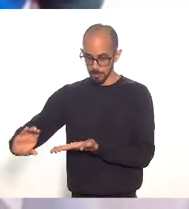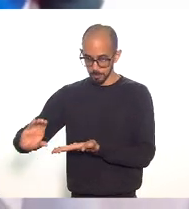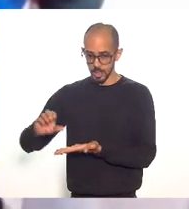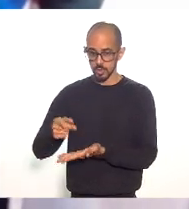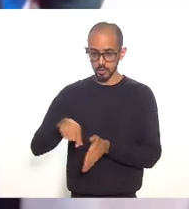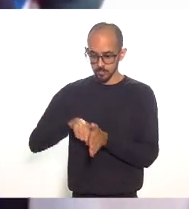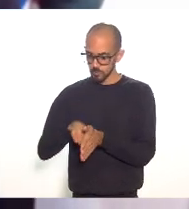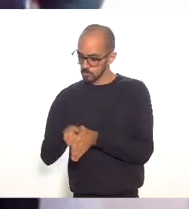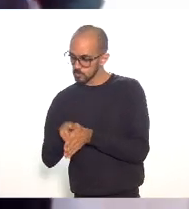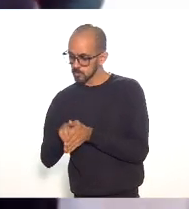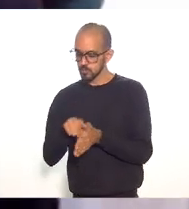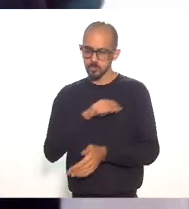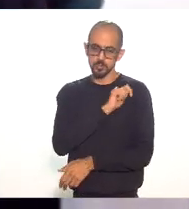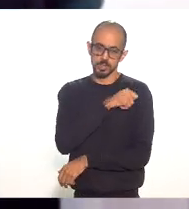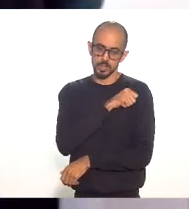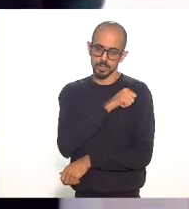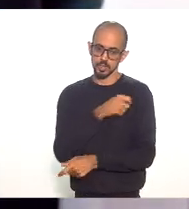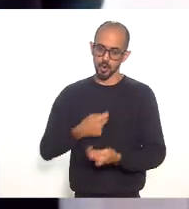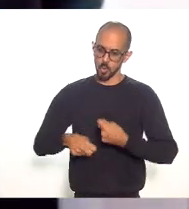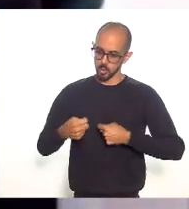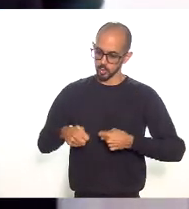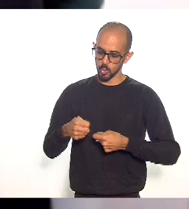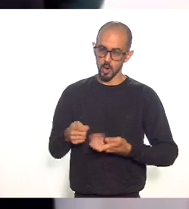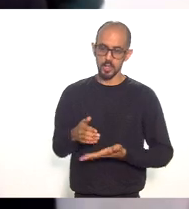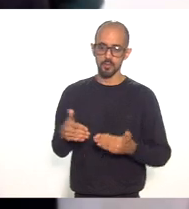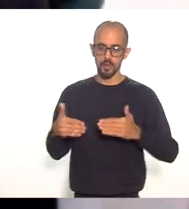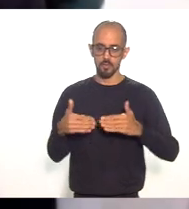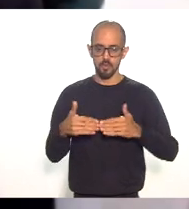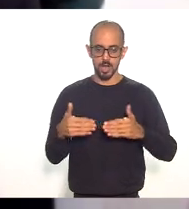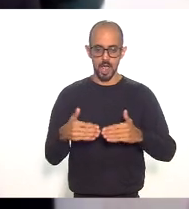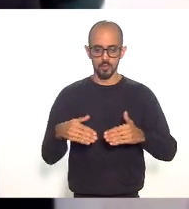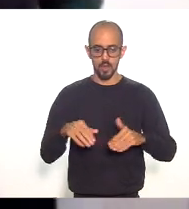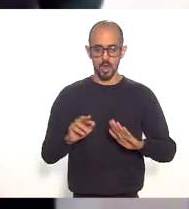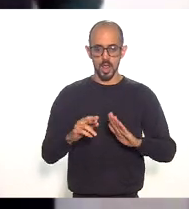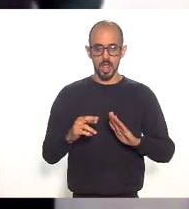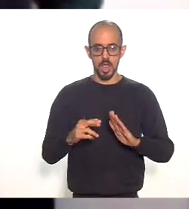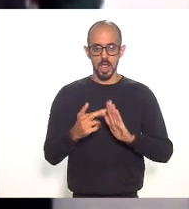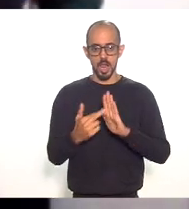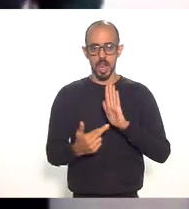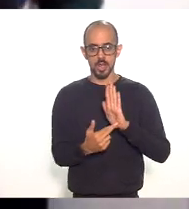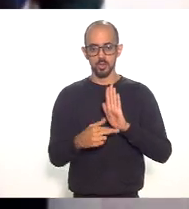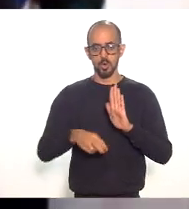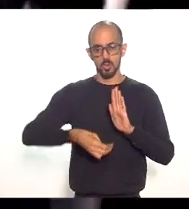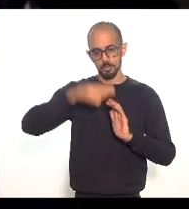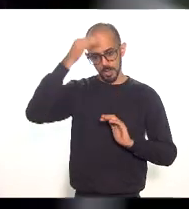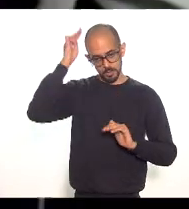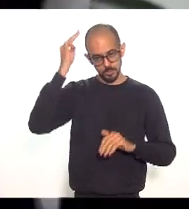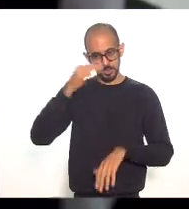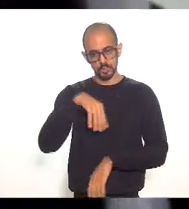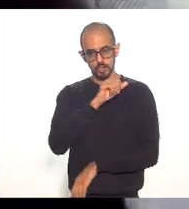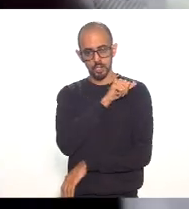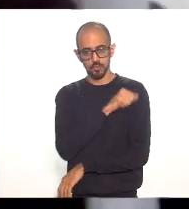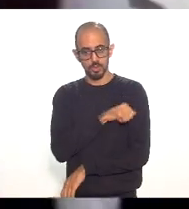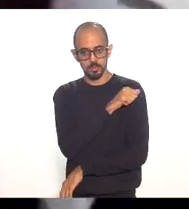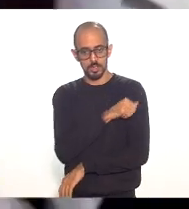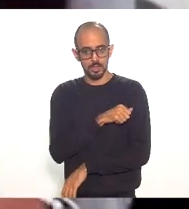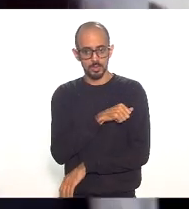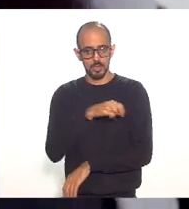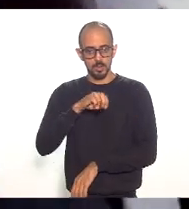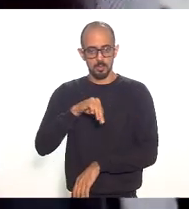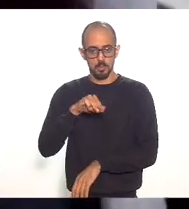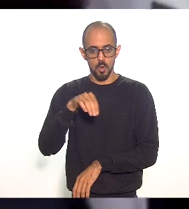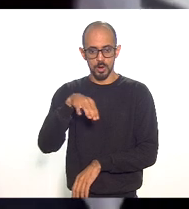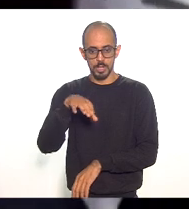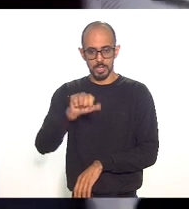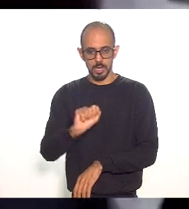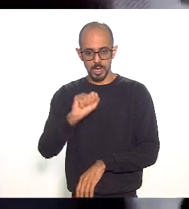Fiscalização Financeira e Controle favoráveis. Relatores: deputados Márcio Pacheco, enfermeira Rejane, Mônica Francisco,